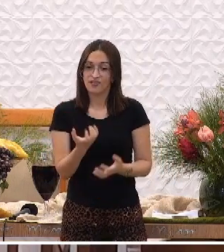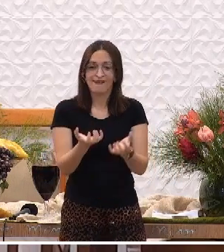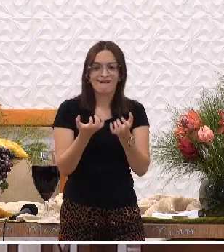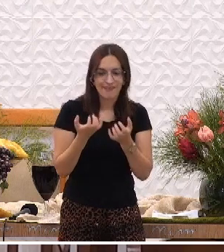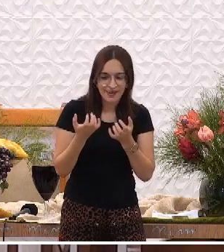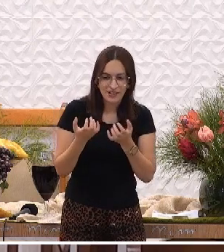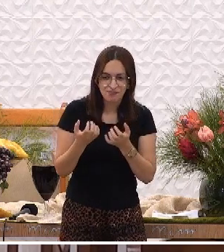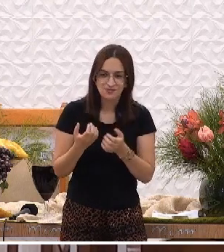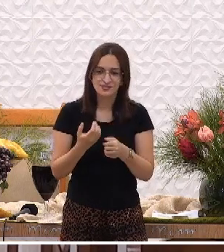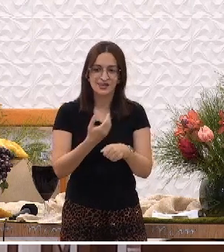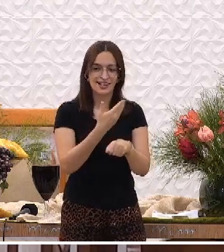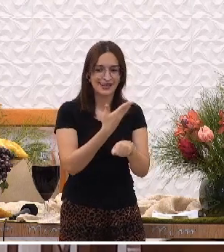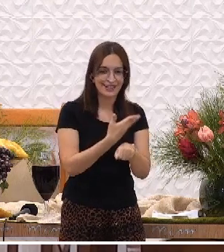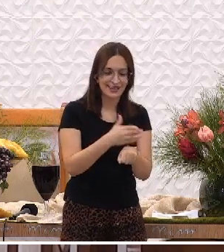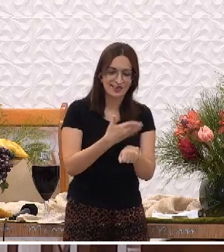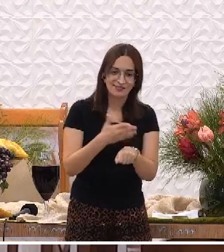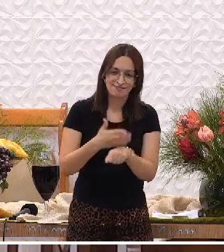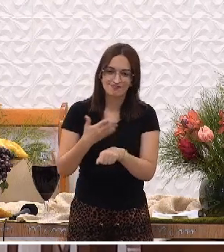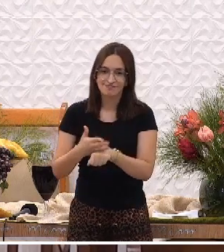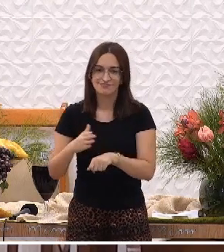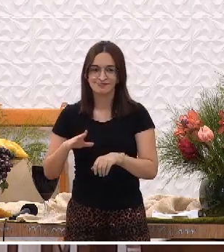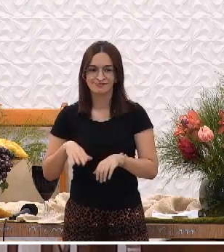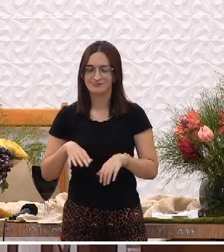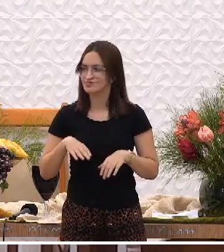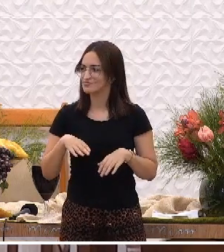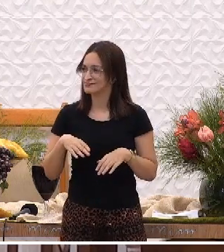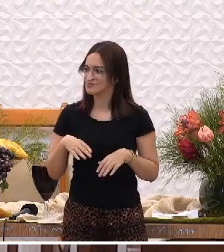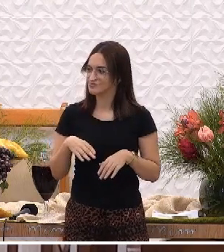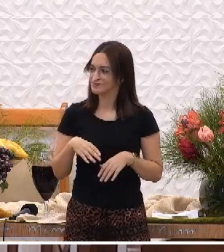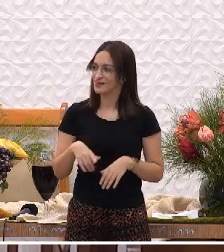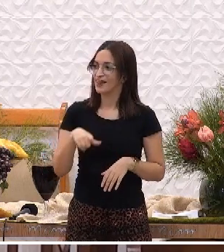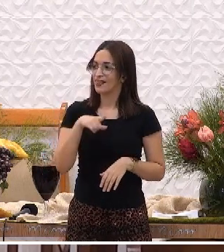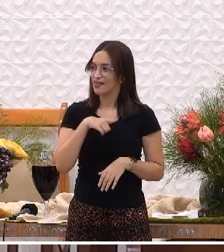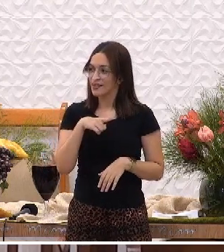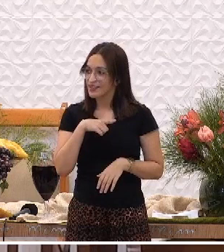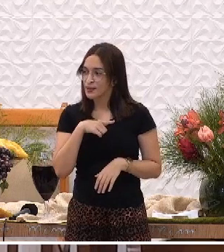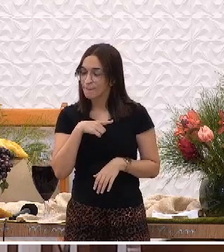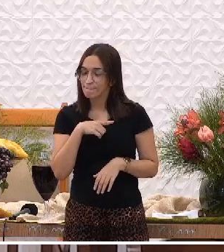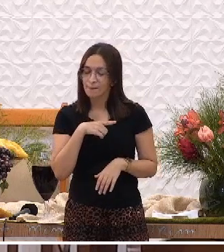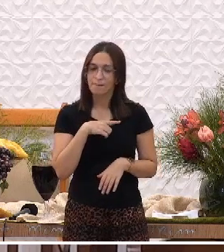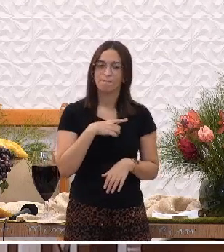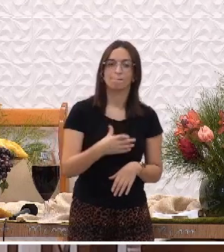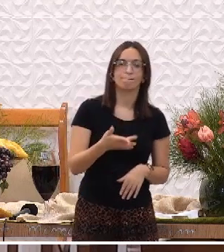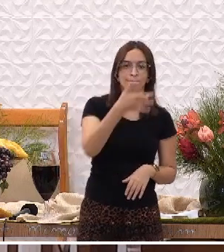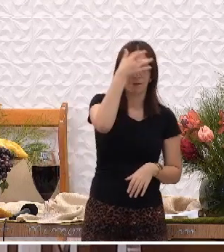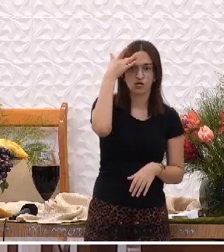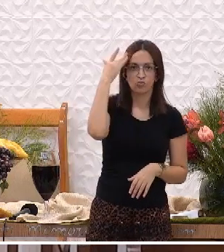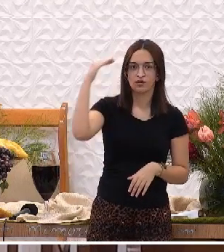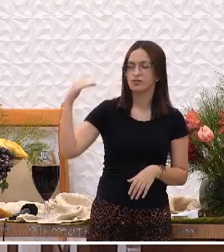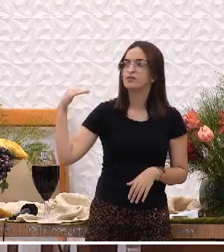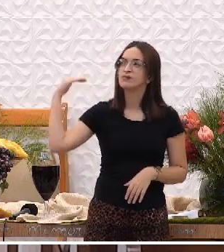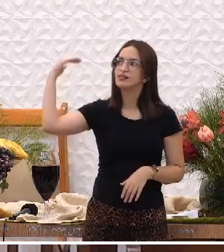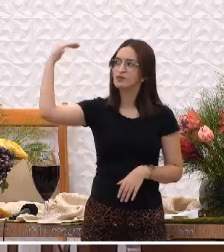buscando isso, assim. De fato, o quadro de discipuladores são de pessoas adultas, né? A gente resolveu dar essa